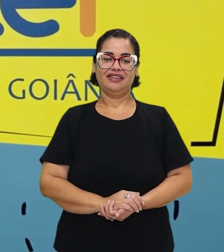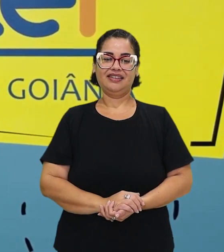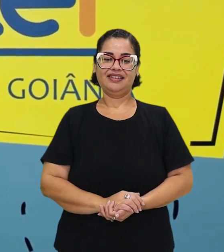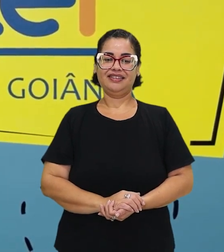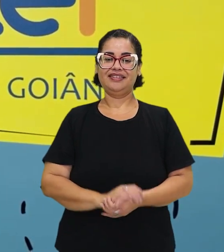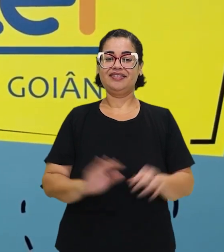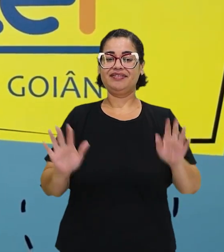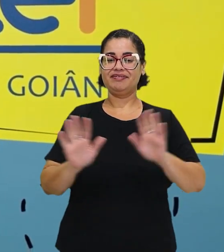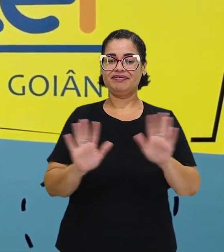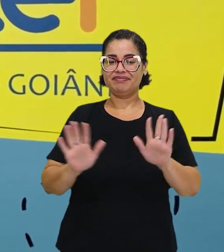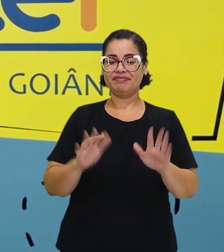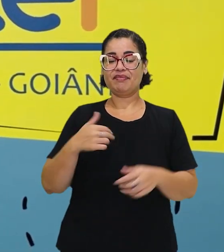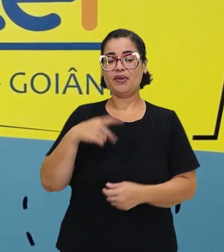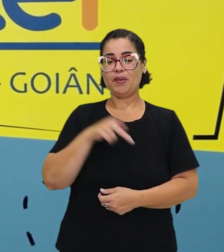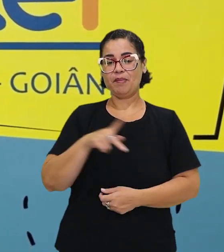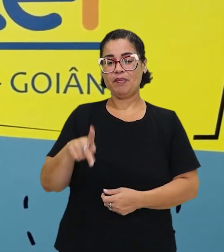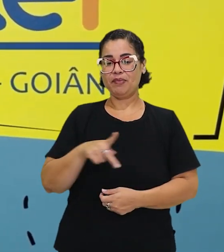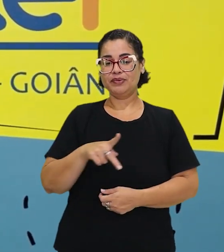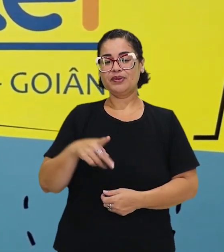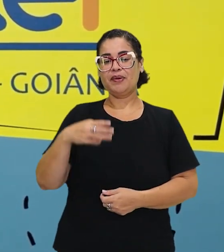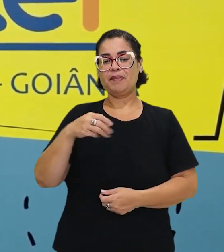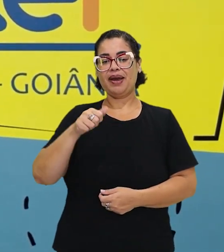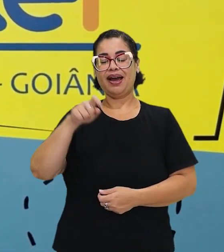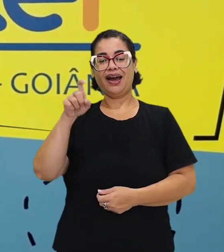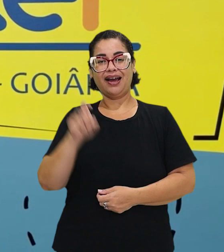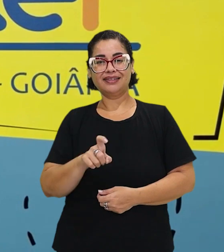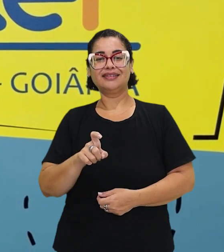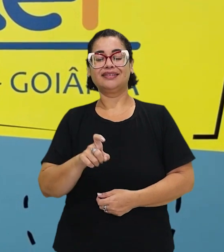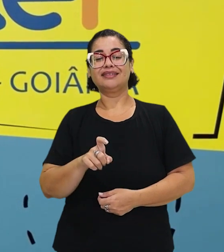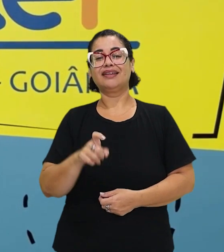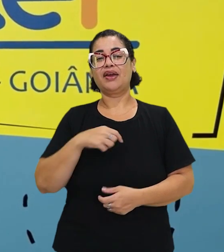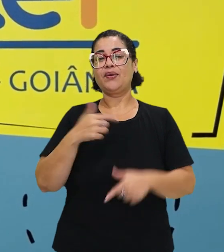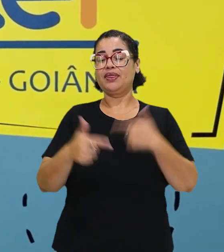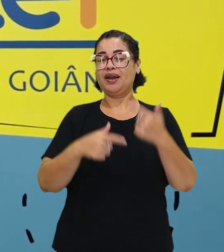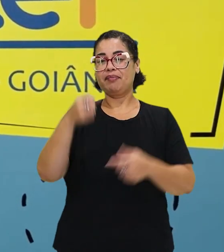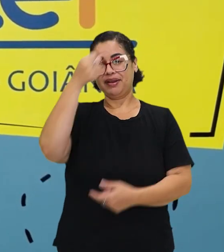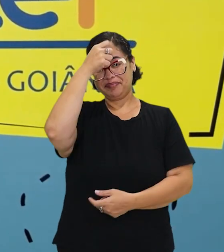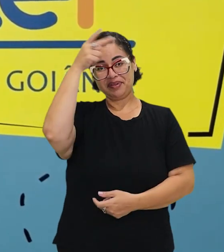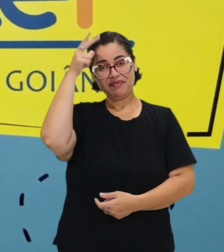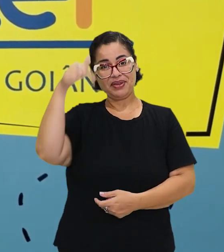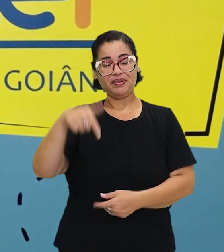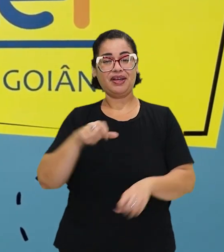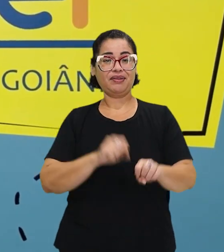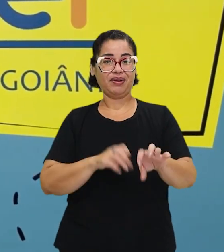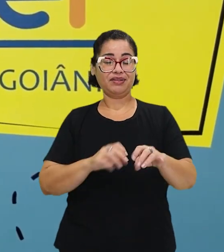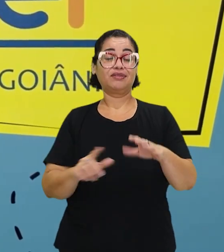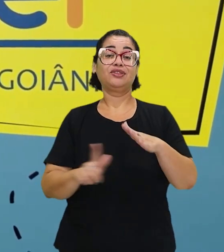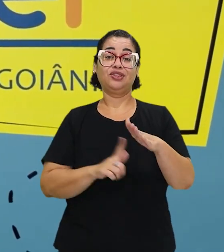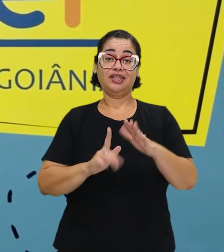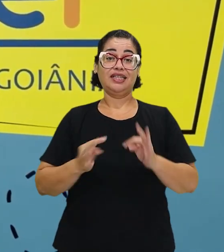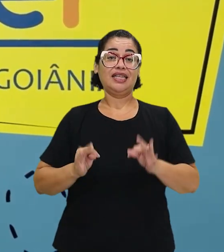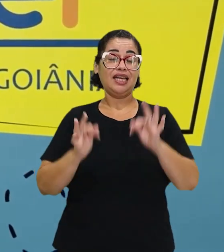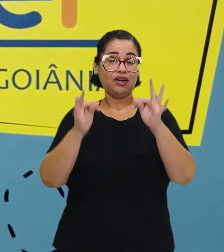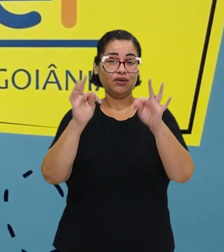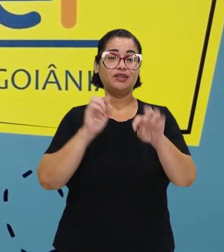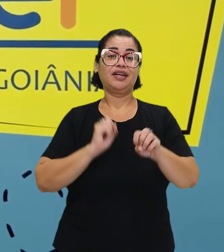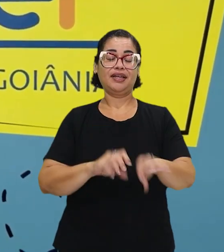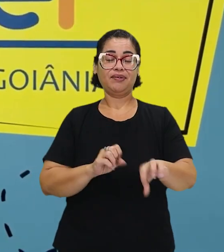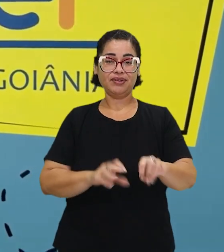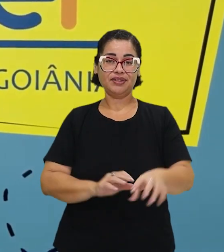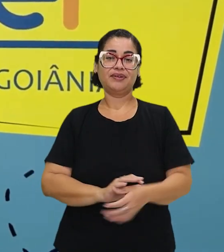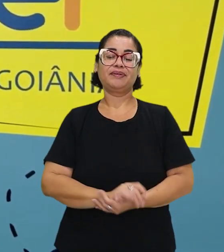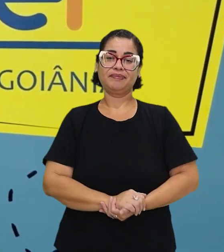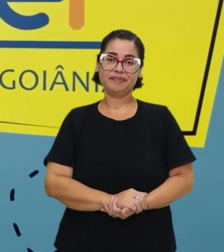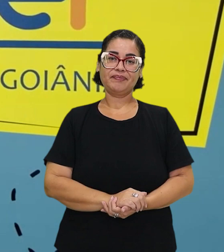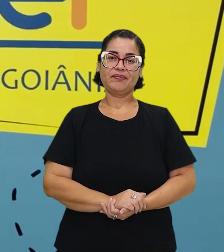Olá, sou o professor Max Vinícius, trabalho na Rede Municipal de Educação, na Gerência de Tecnologia Educacional. Nós